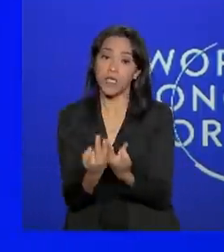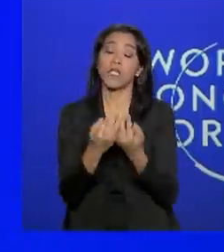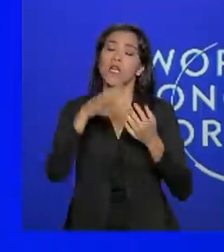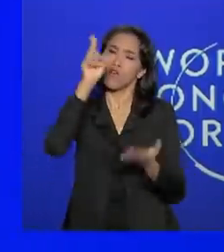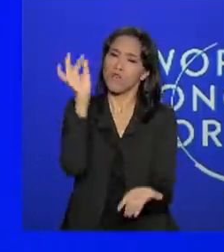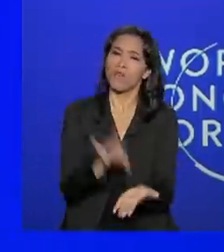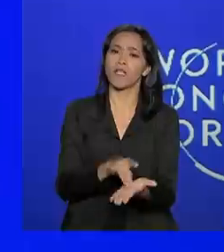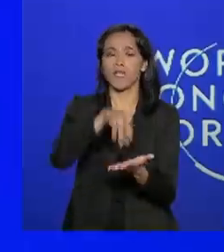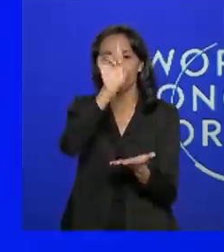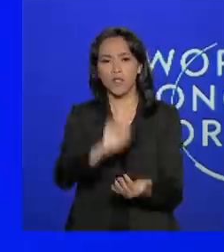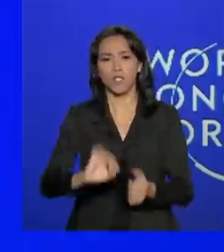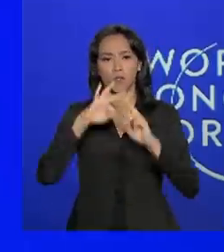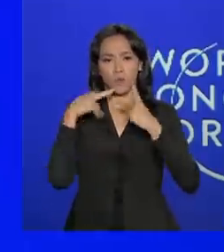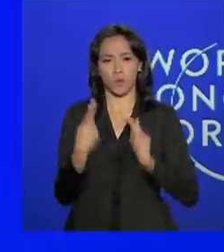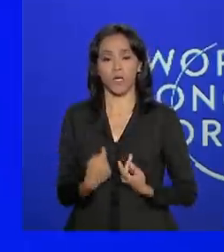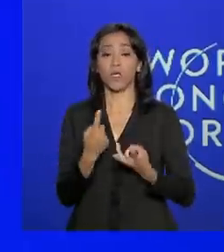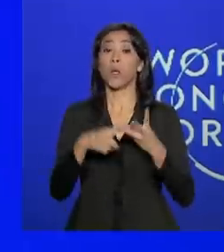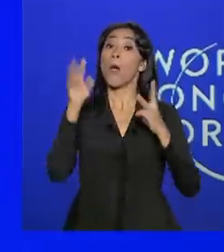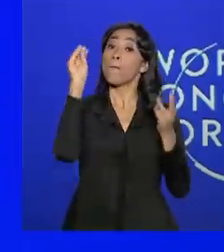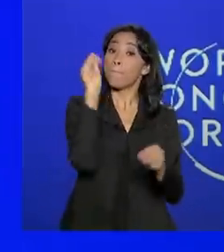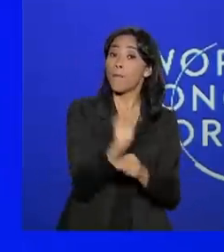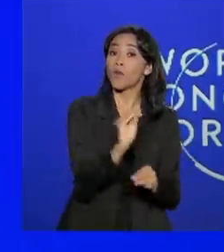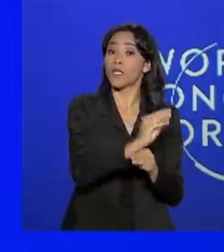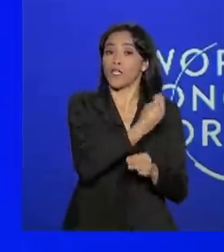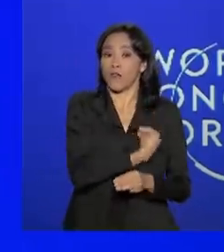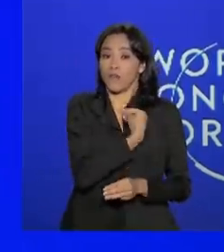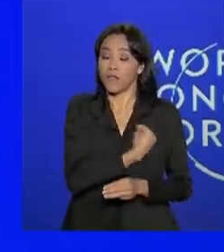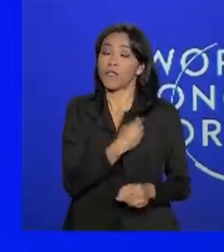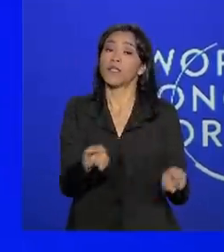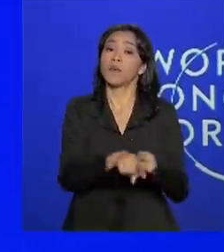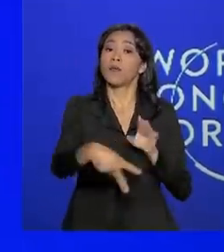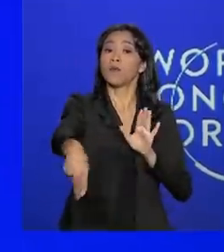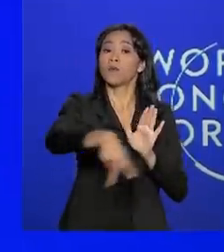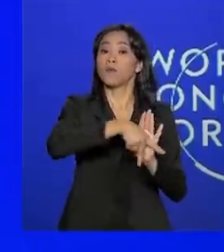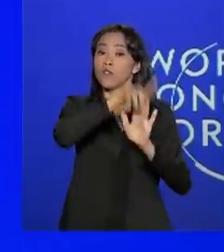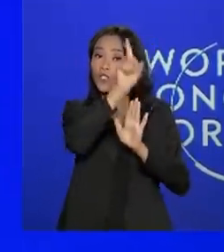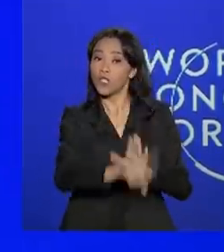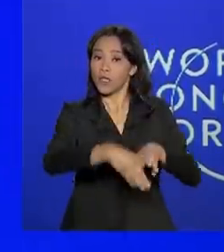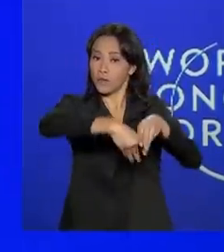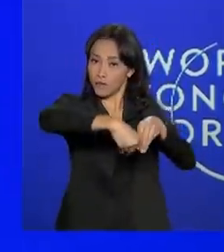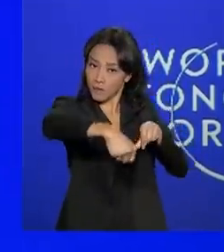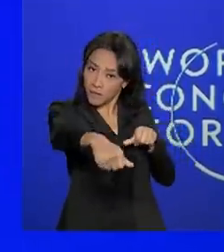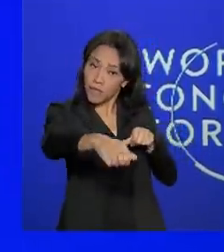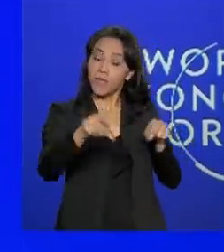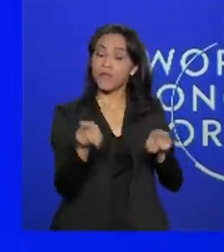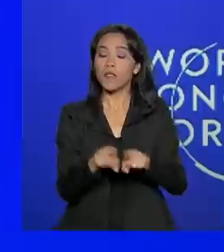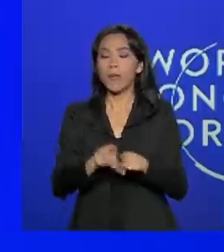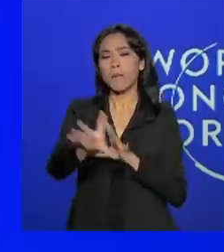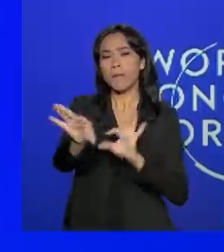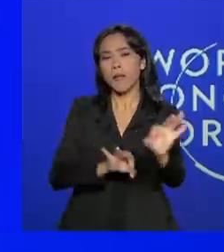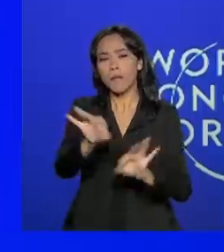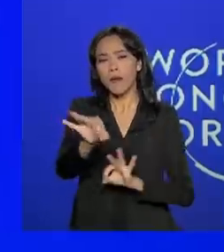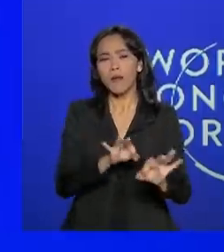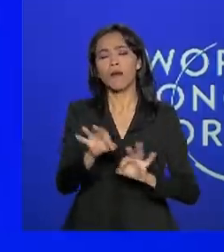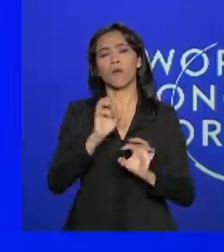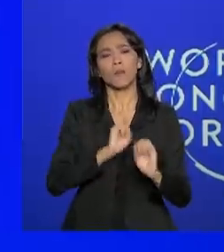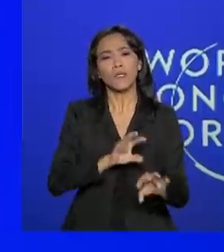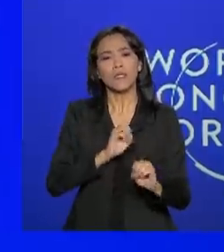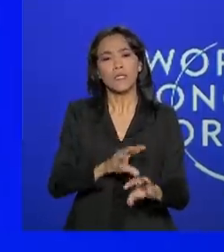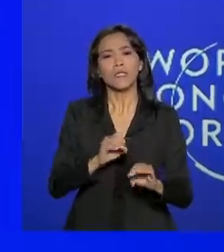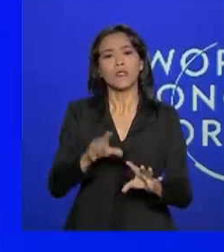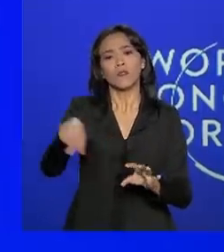humanos, proteger o direito à vida e à propriedade privada e promover uma educação que prepare nossa juventude